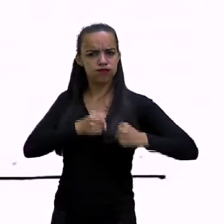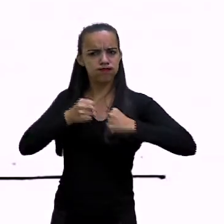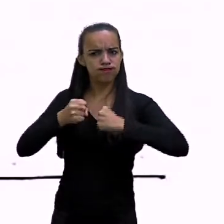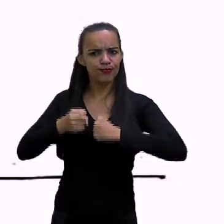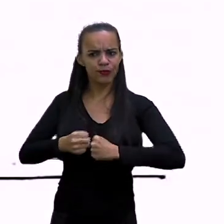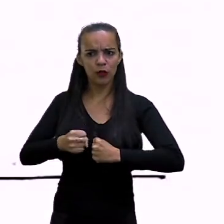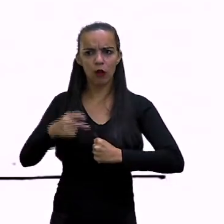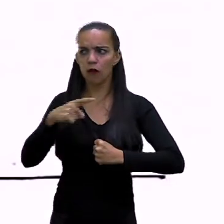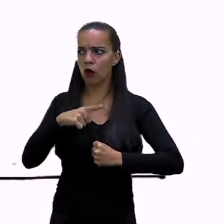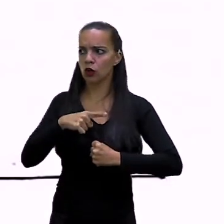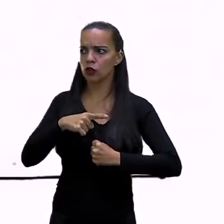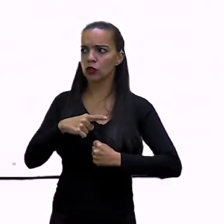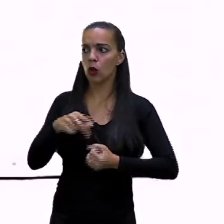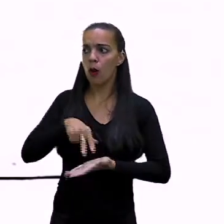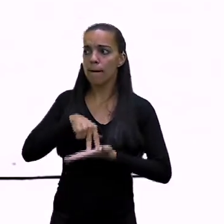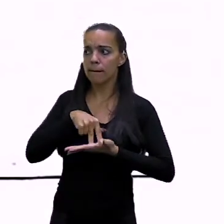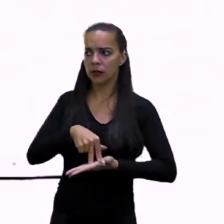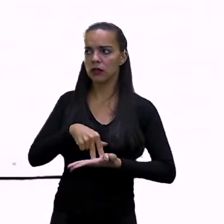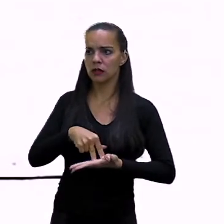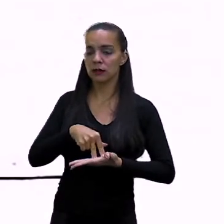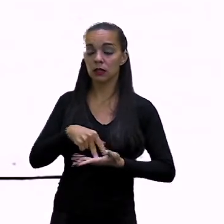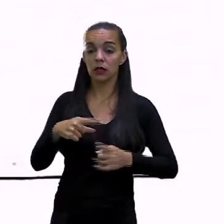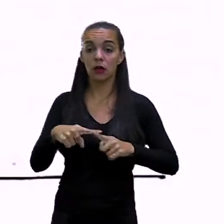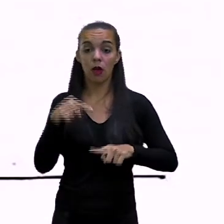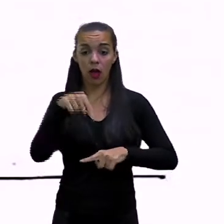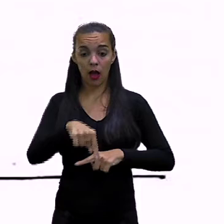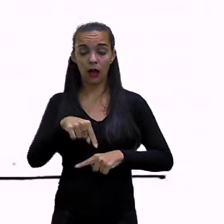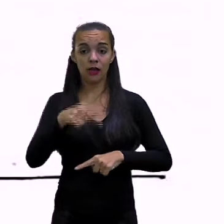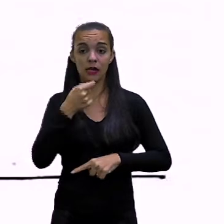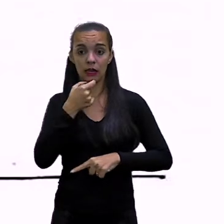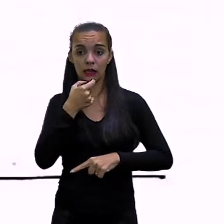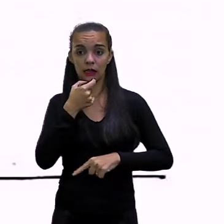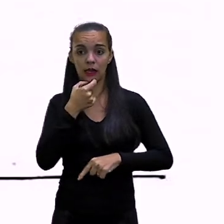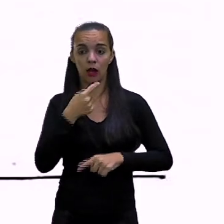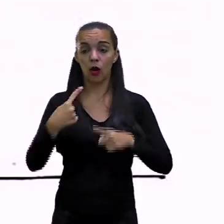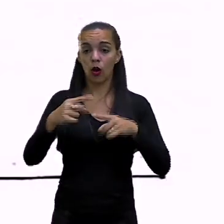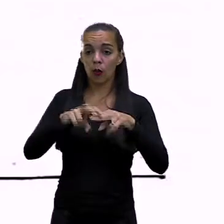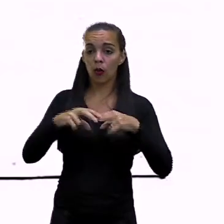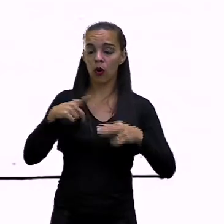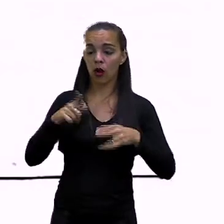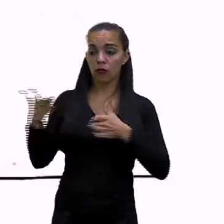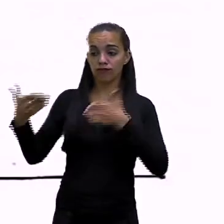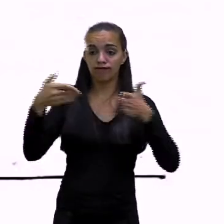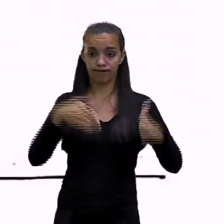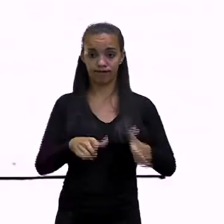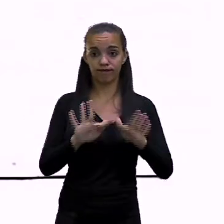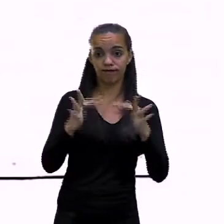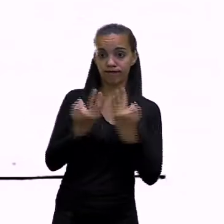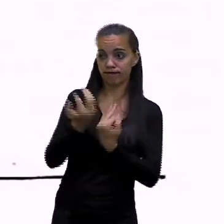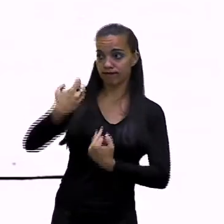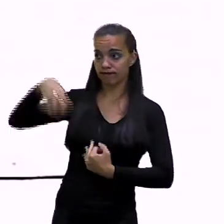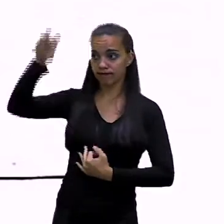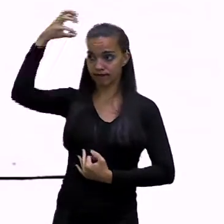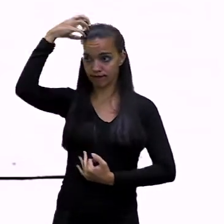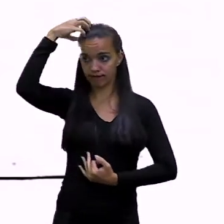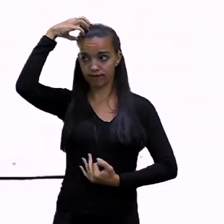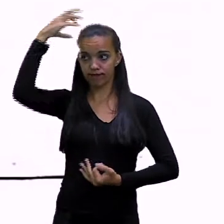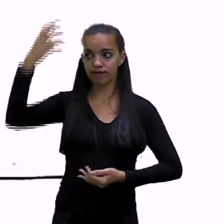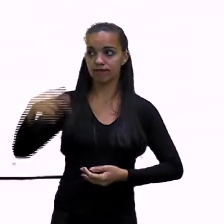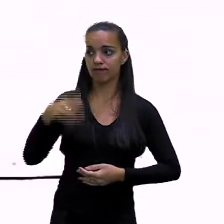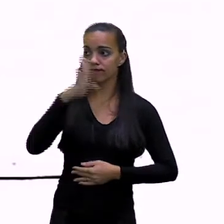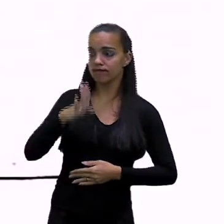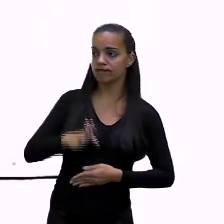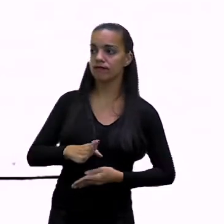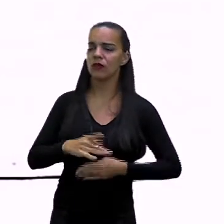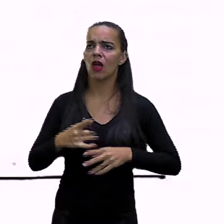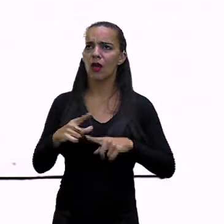entre Portugal e Inglaterra após a chegada da família real, como percebido a partir dos tratados de 1810. Por